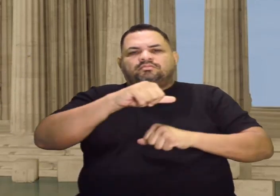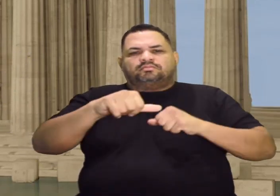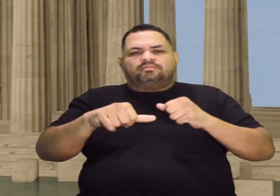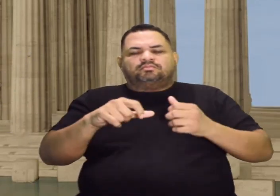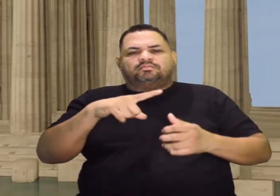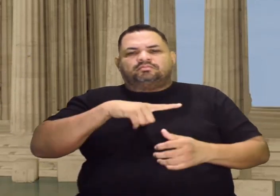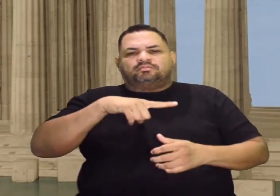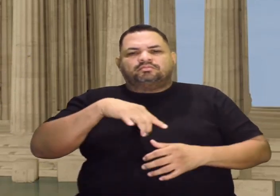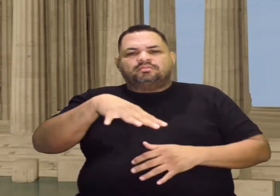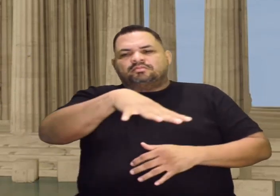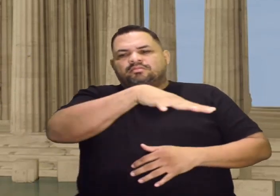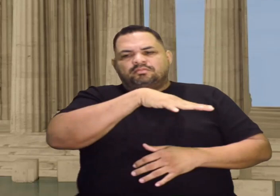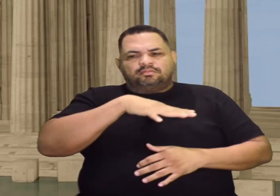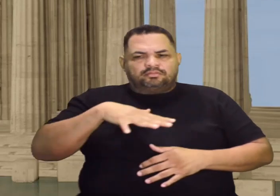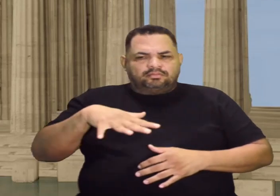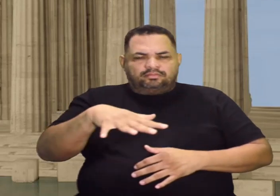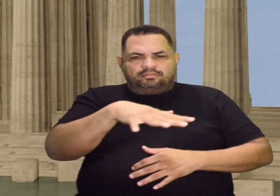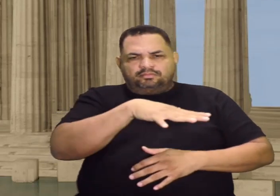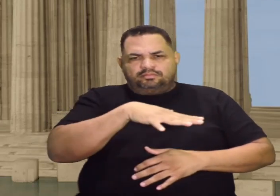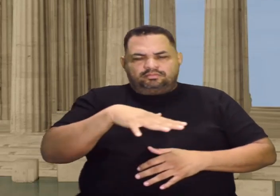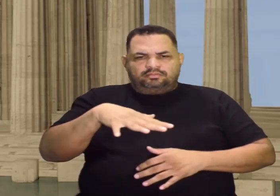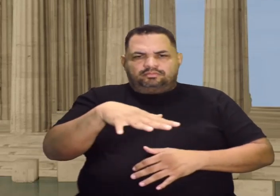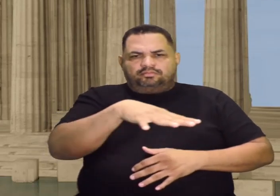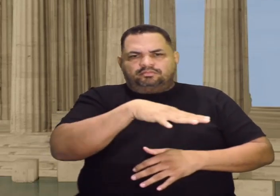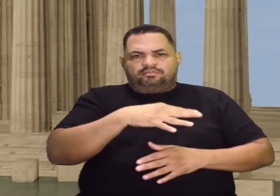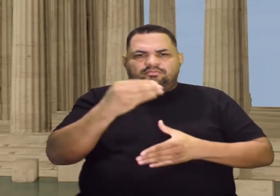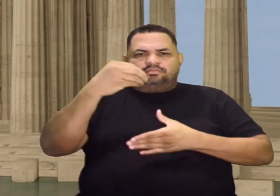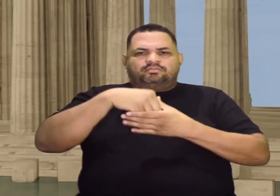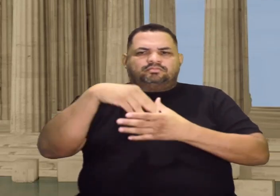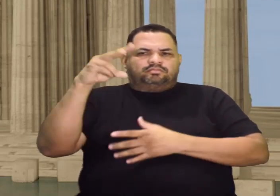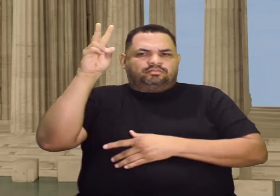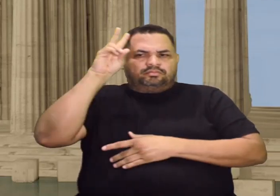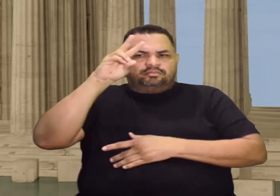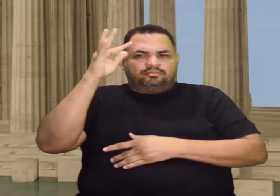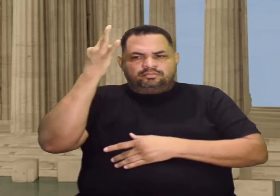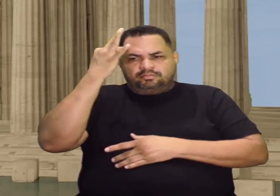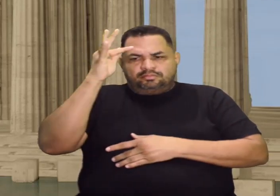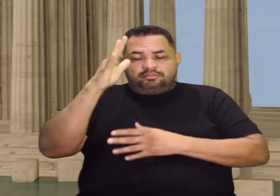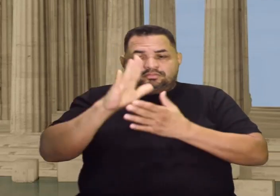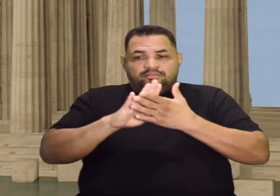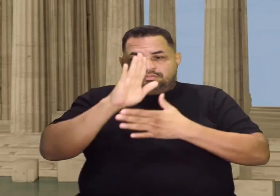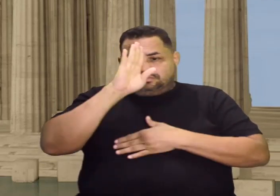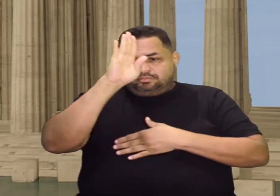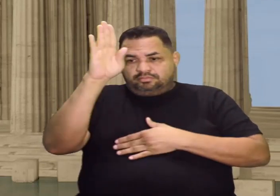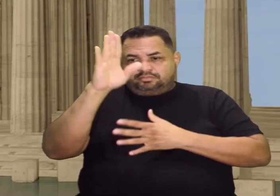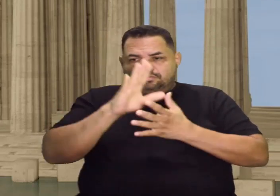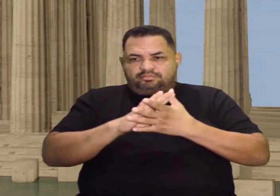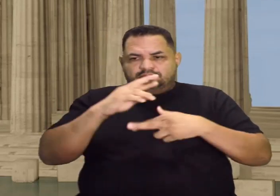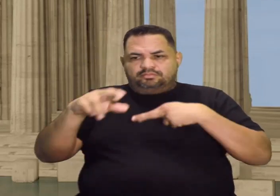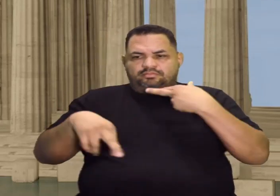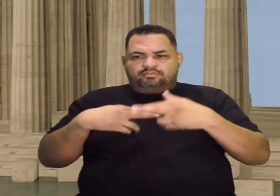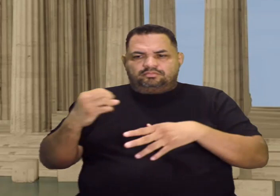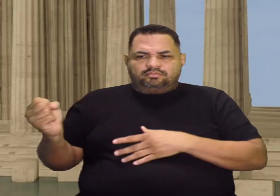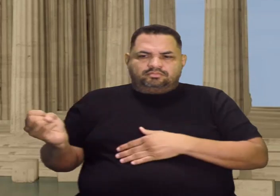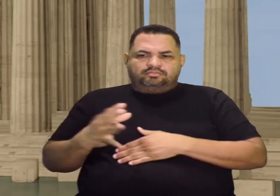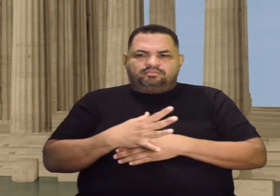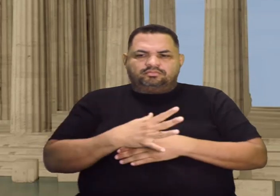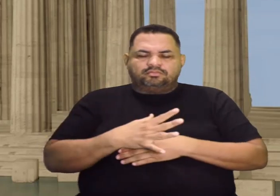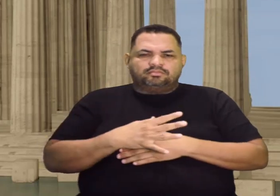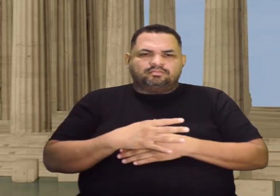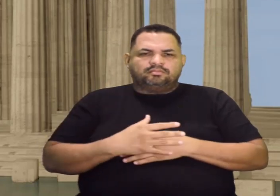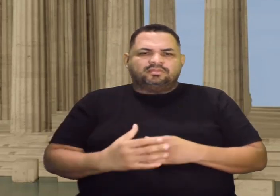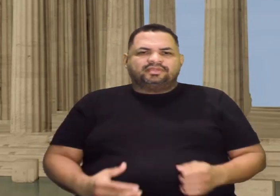ganhar espaço. Ele ocupou espaço dentro da história, da filosofia, principalmente, com o Renascimento. Então, é